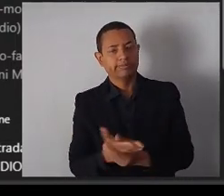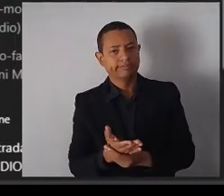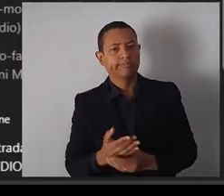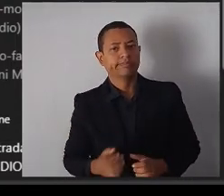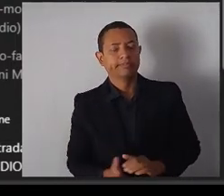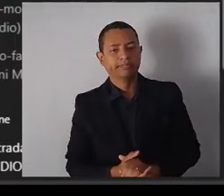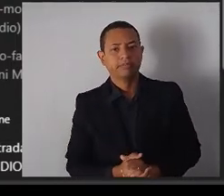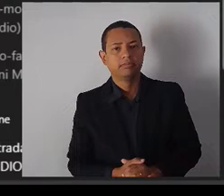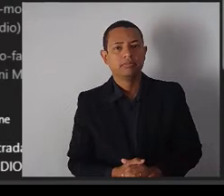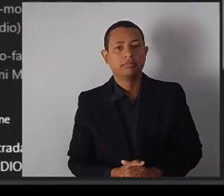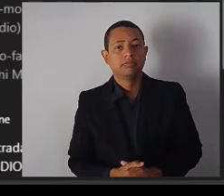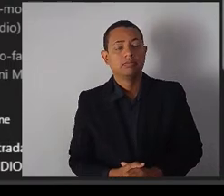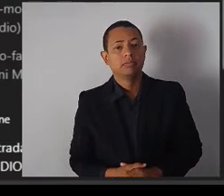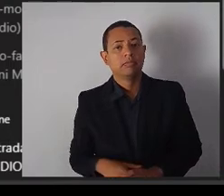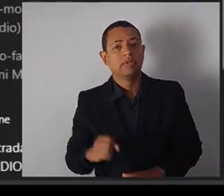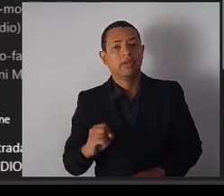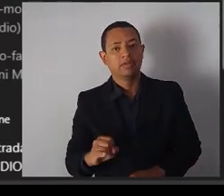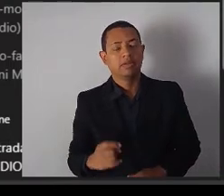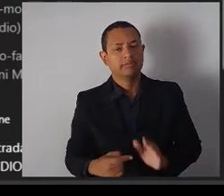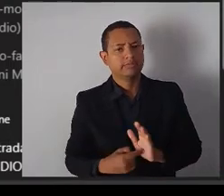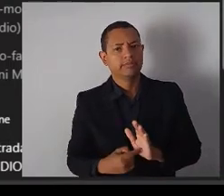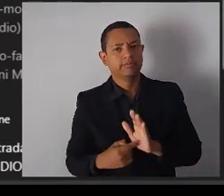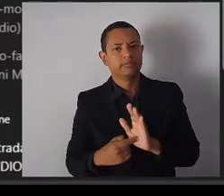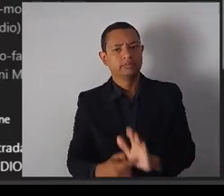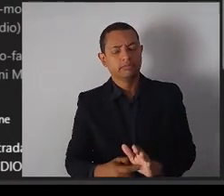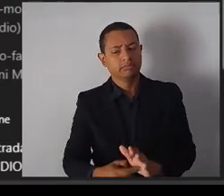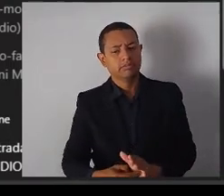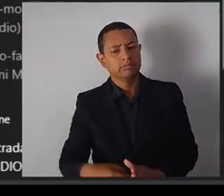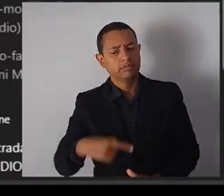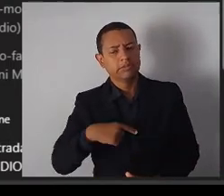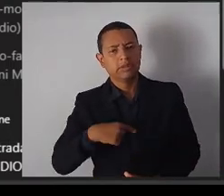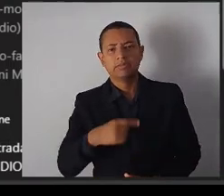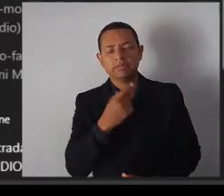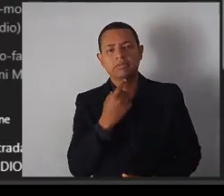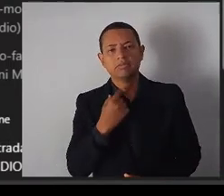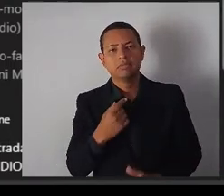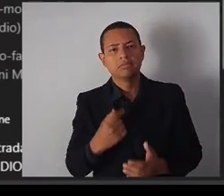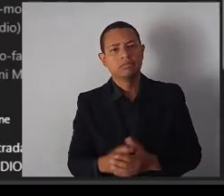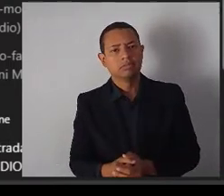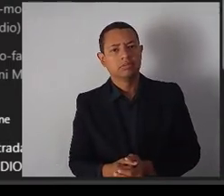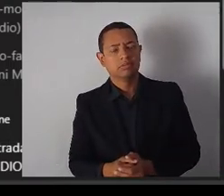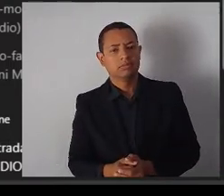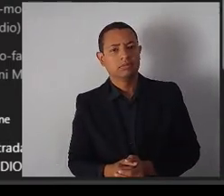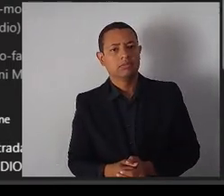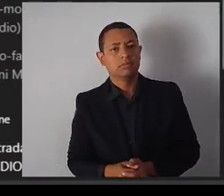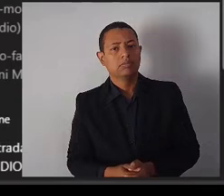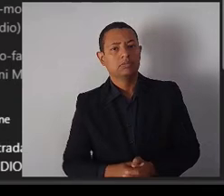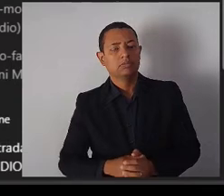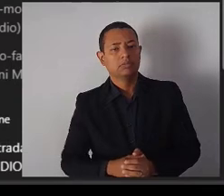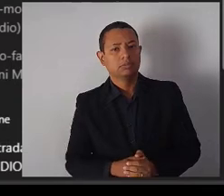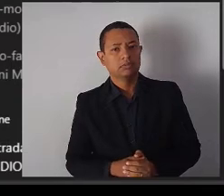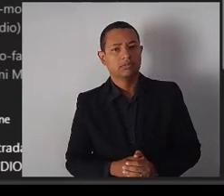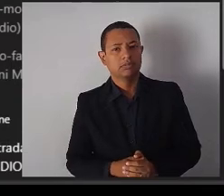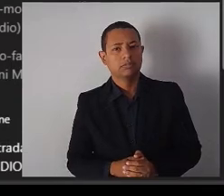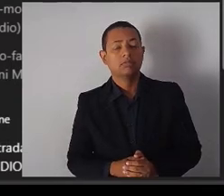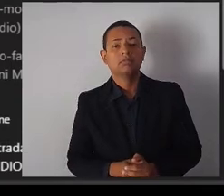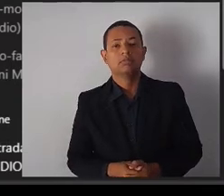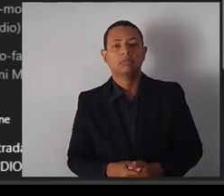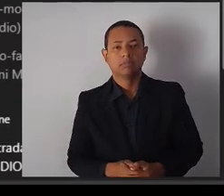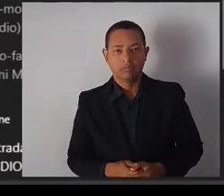a presente ação ela tem ou não esse interesse para o ajuizamento. E aqui eu me refiro porque a questão